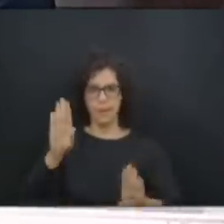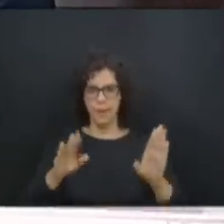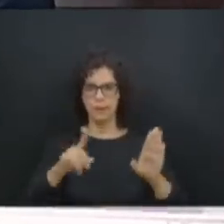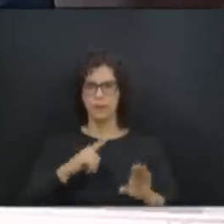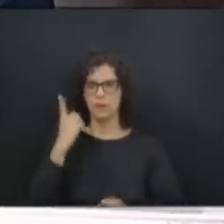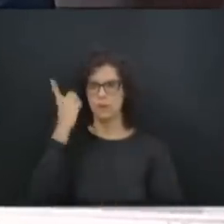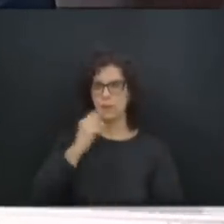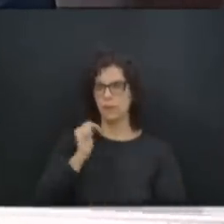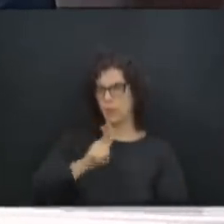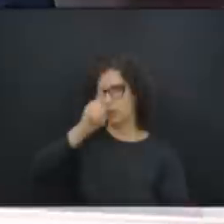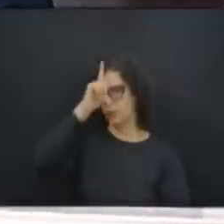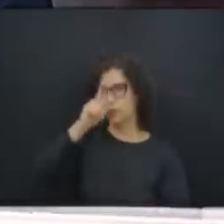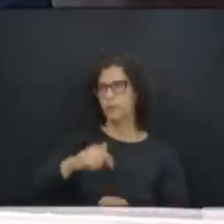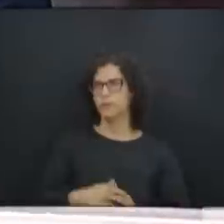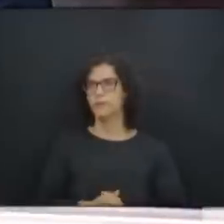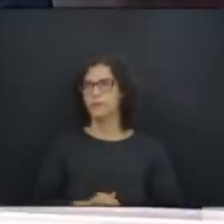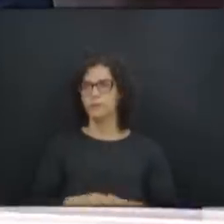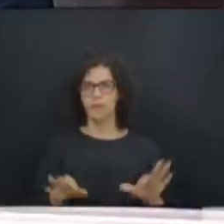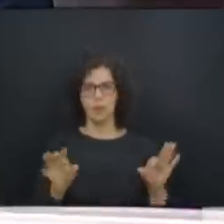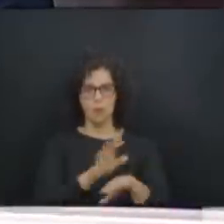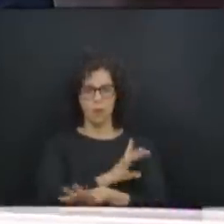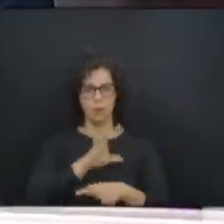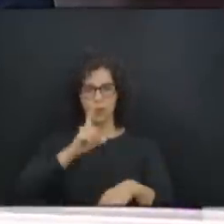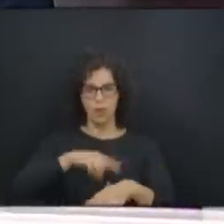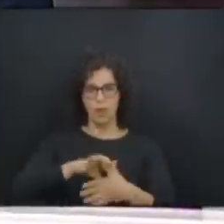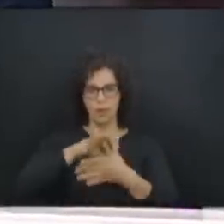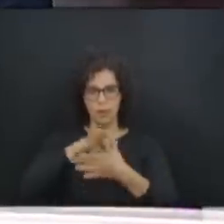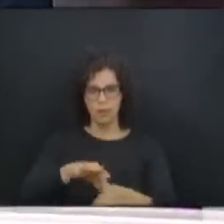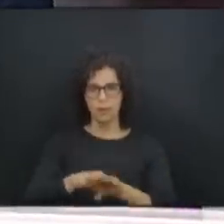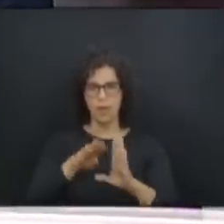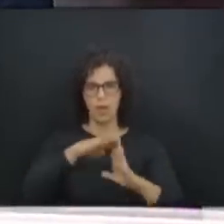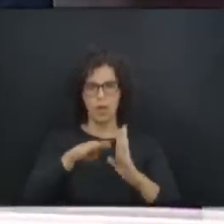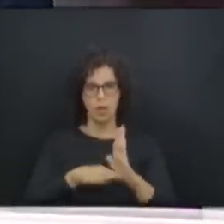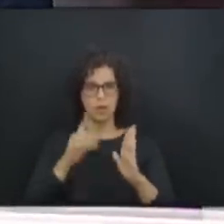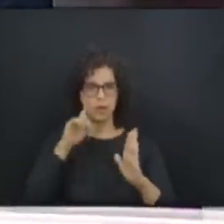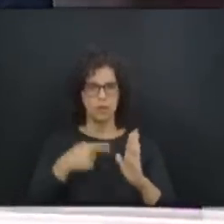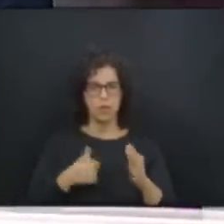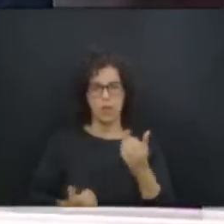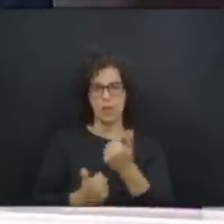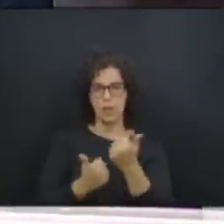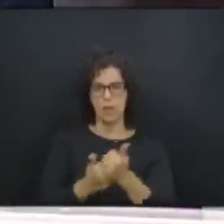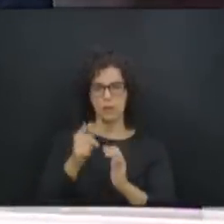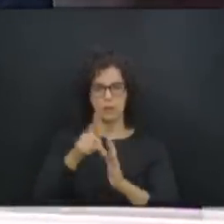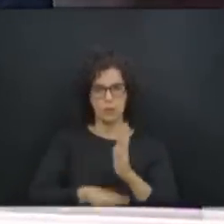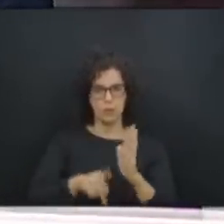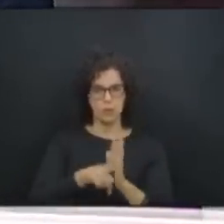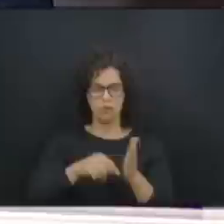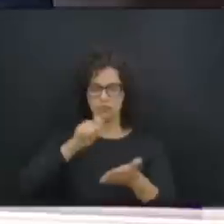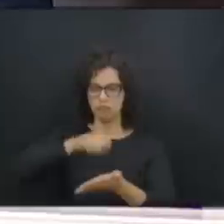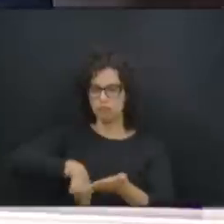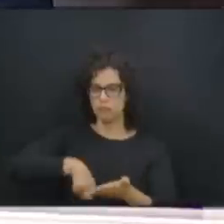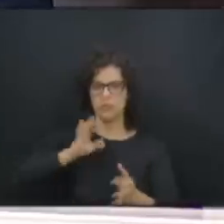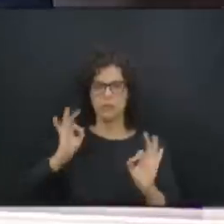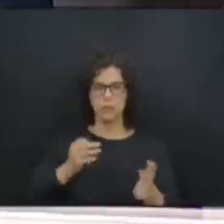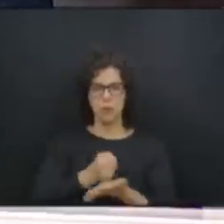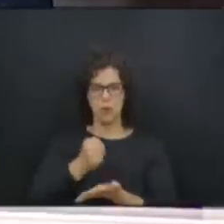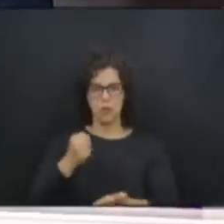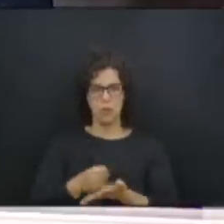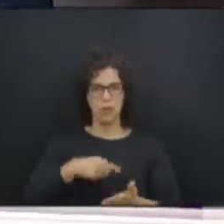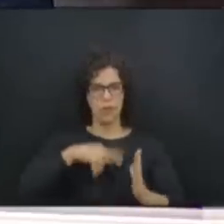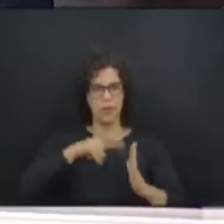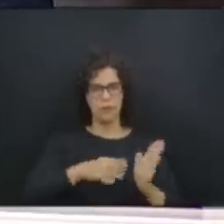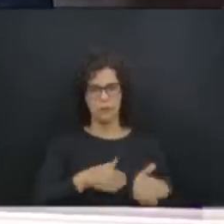a parte dos deputados gordura encerrado o horário das lideranças passou-se a ordem do dia I foram apoiados os projetos regularmente